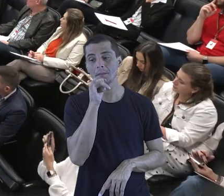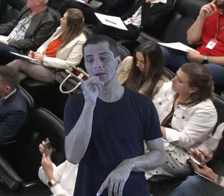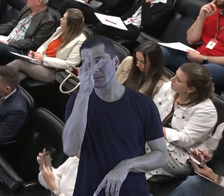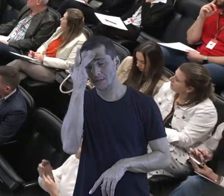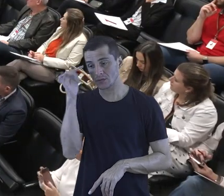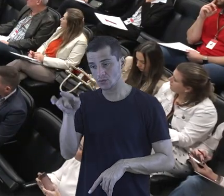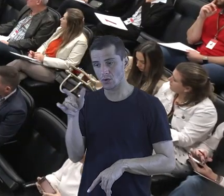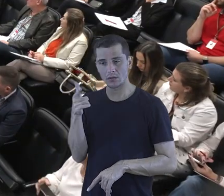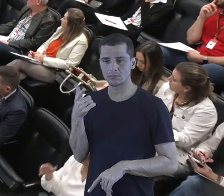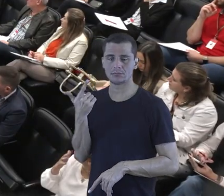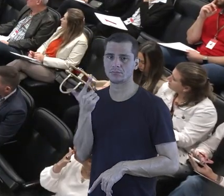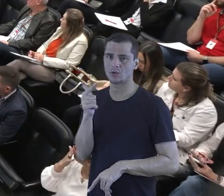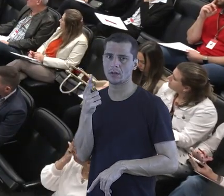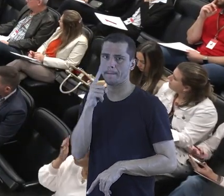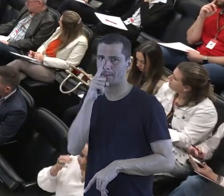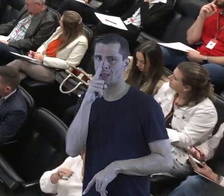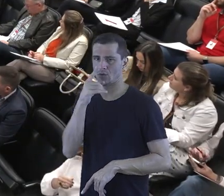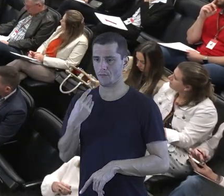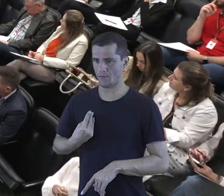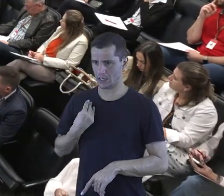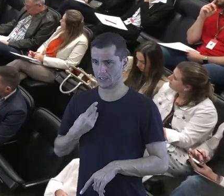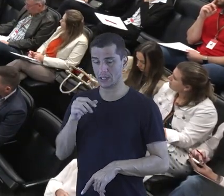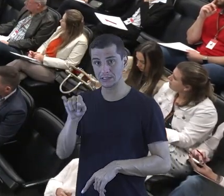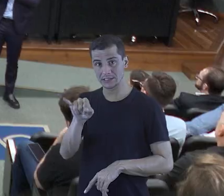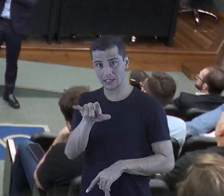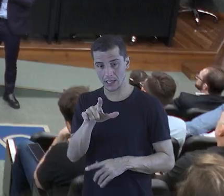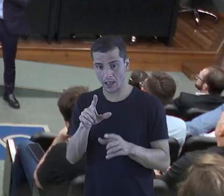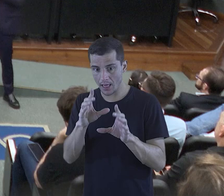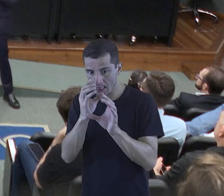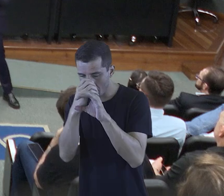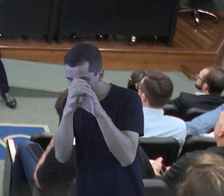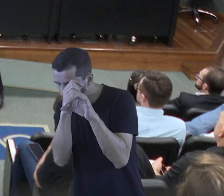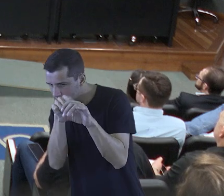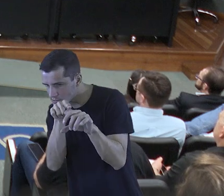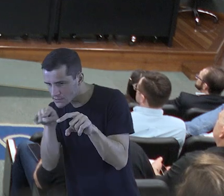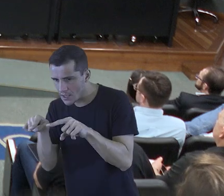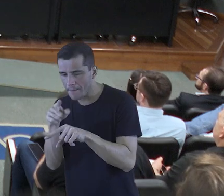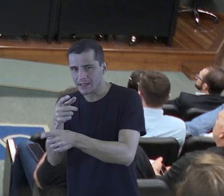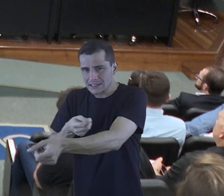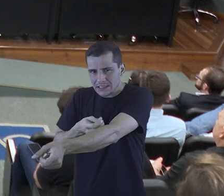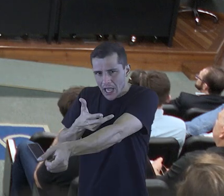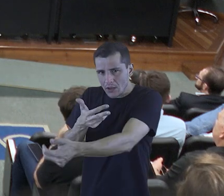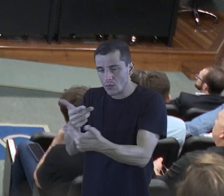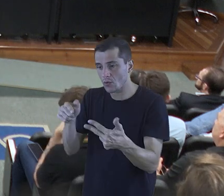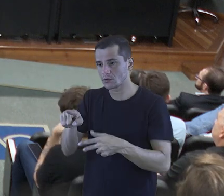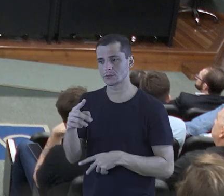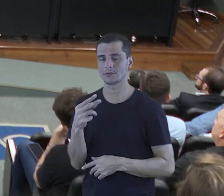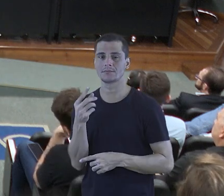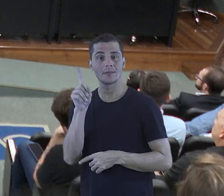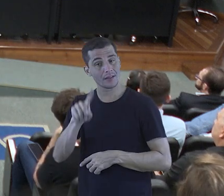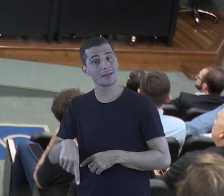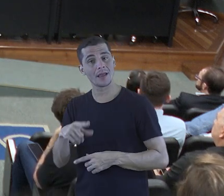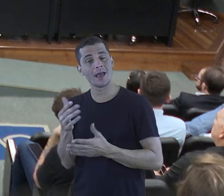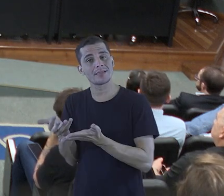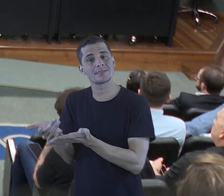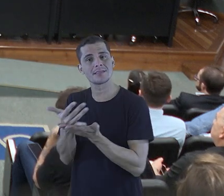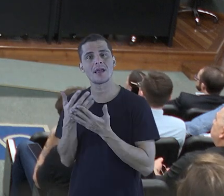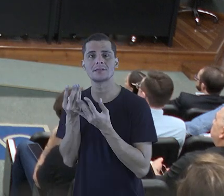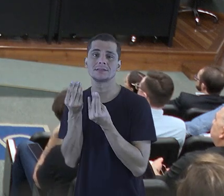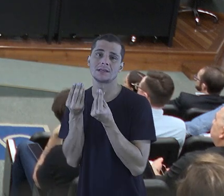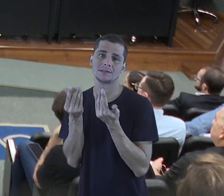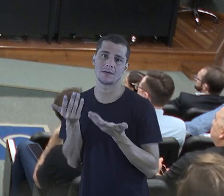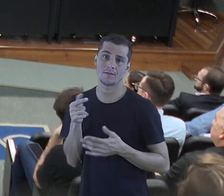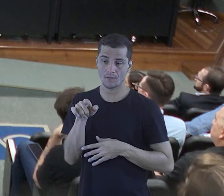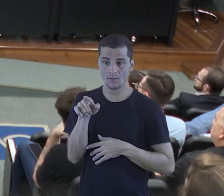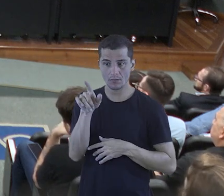em iminente risco de vida, é um dado sensível. Você vai fazer o exame, você vai ter acesso às informações do exame da pessoa de sangue,